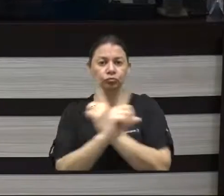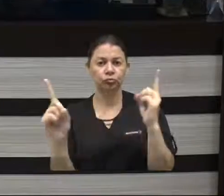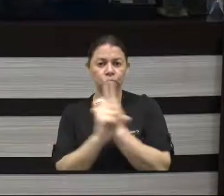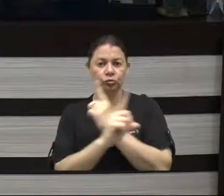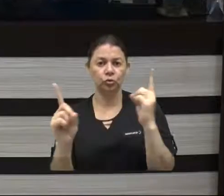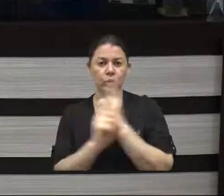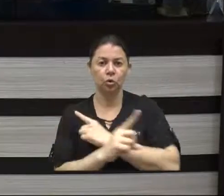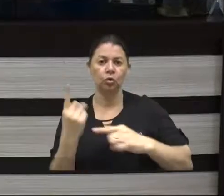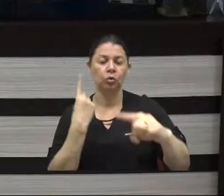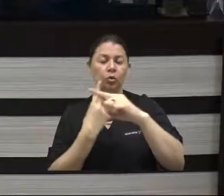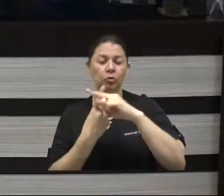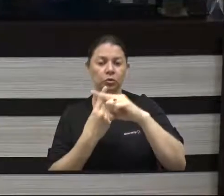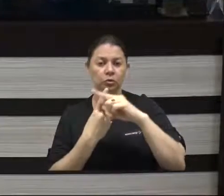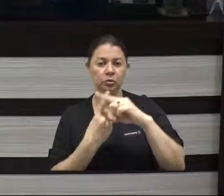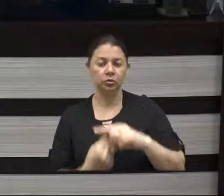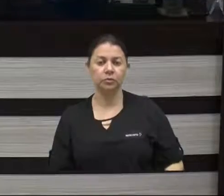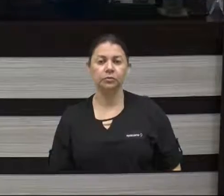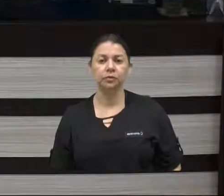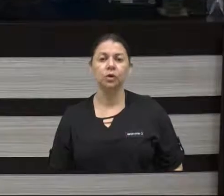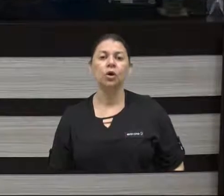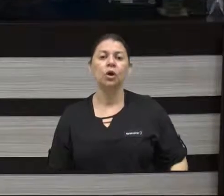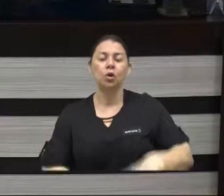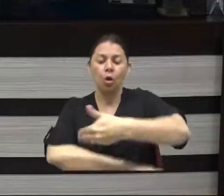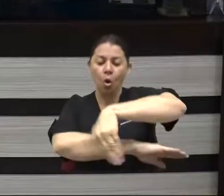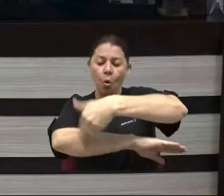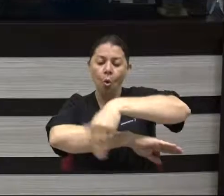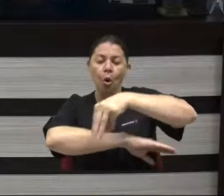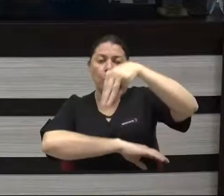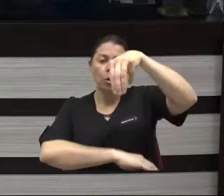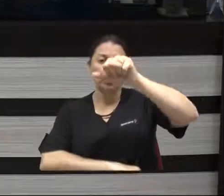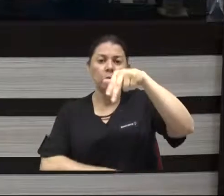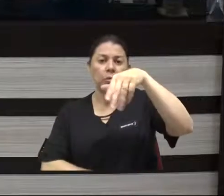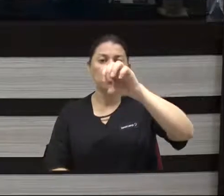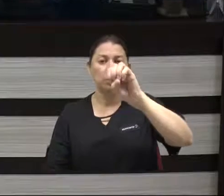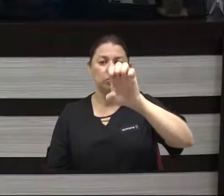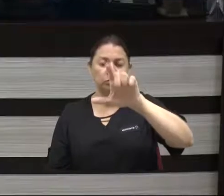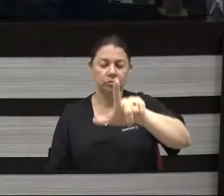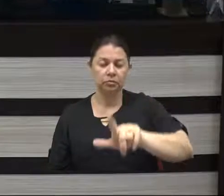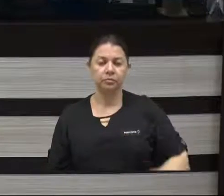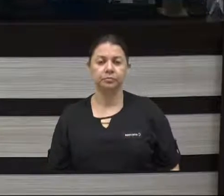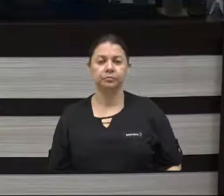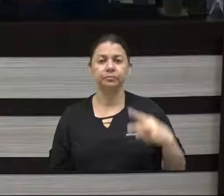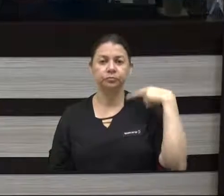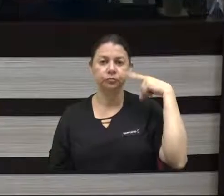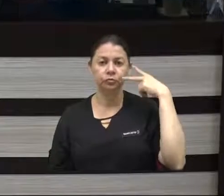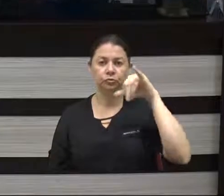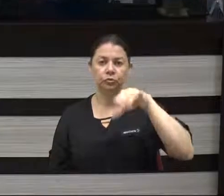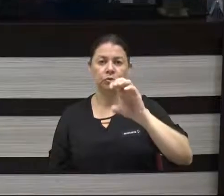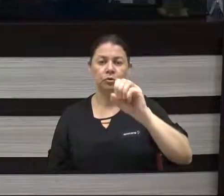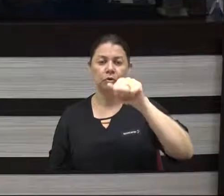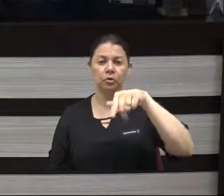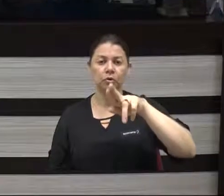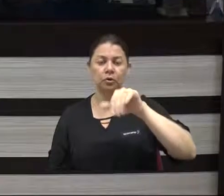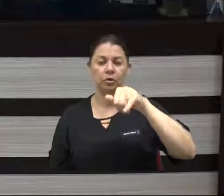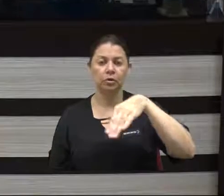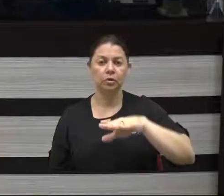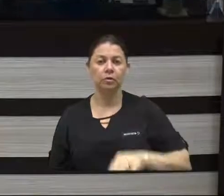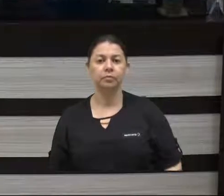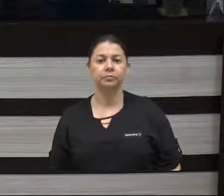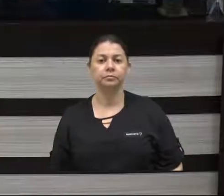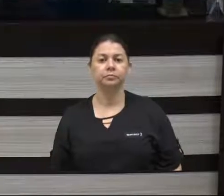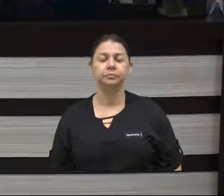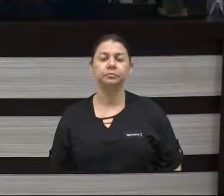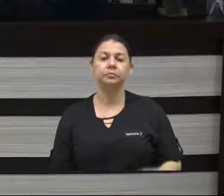Presidente Manuel Joaquim Albuquerque Lins. Vereador Helder Lúcio de Oliveira. Em discussão. Não havendo executivo. Requerimento